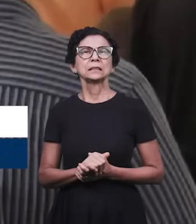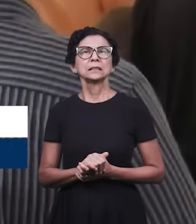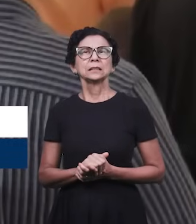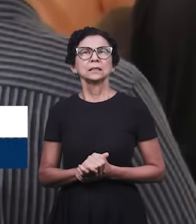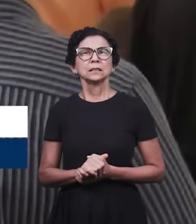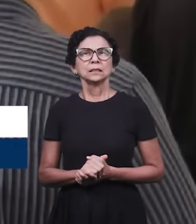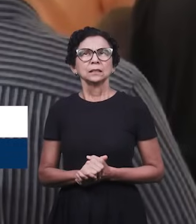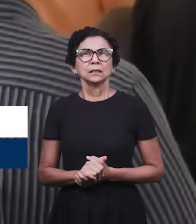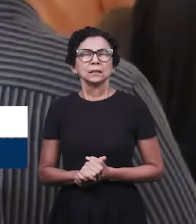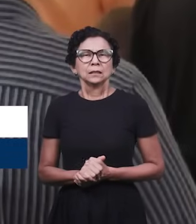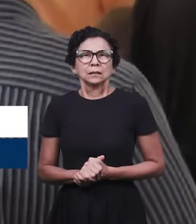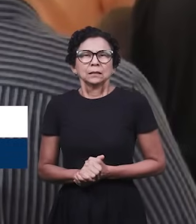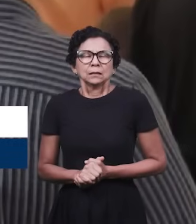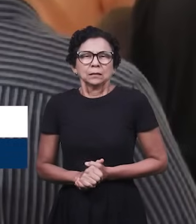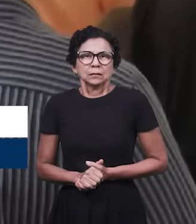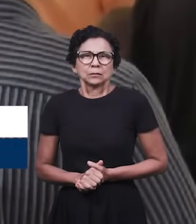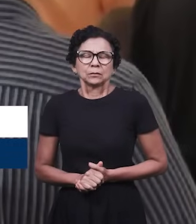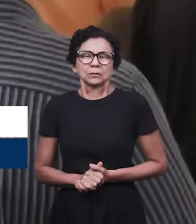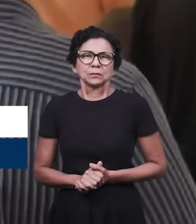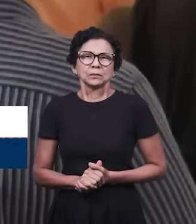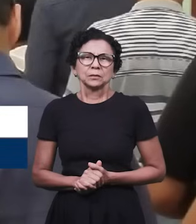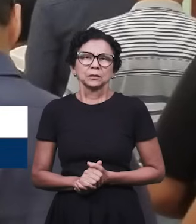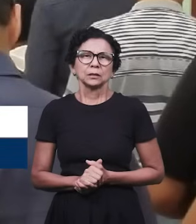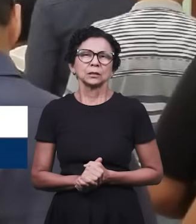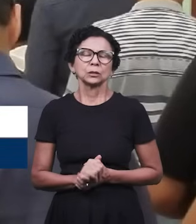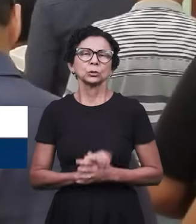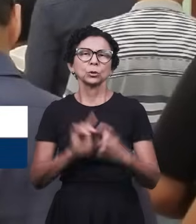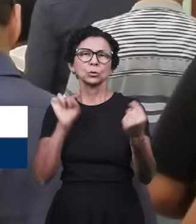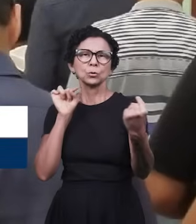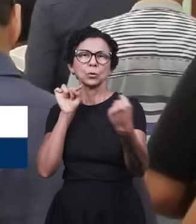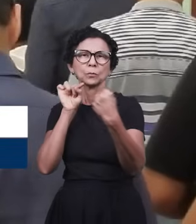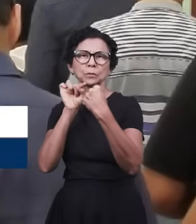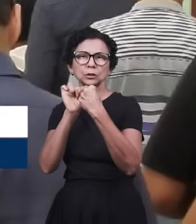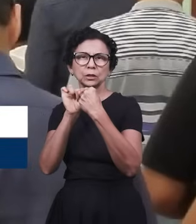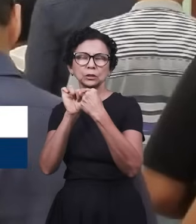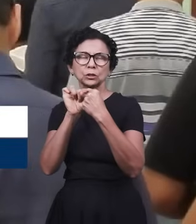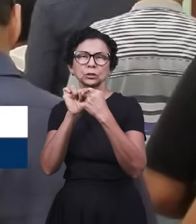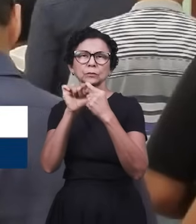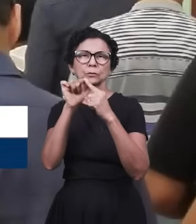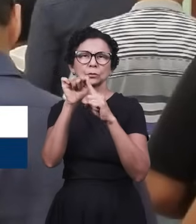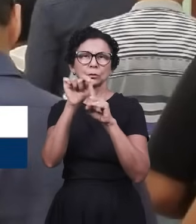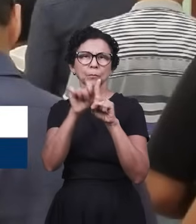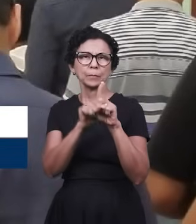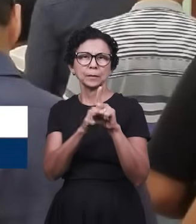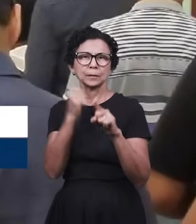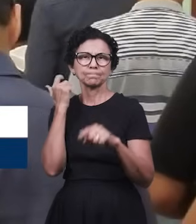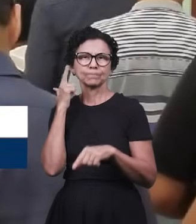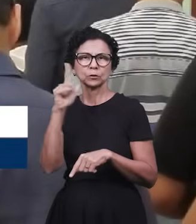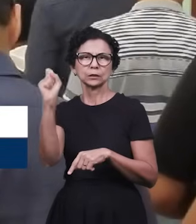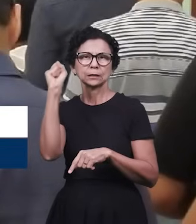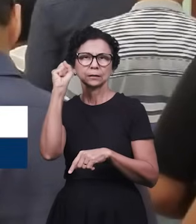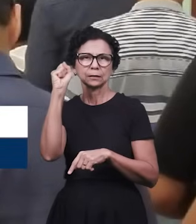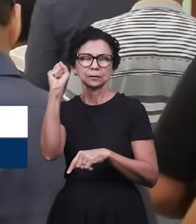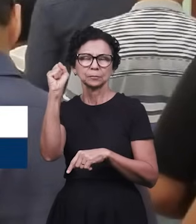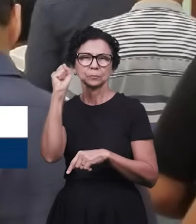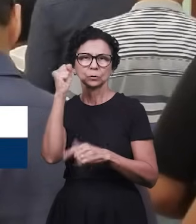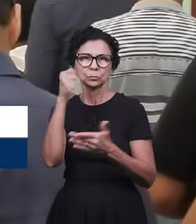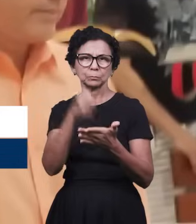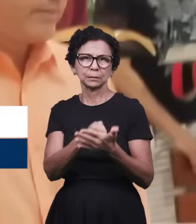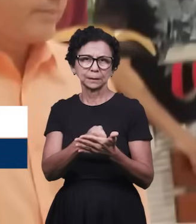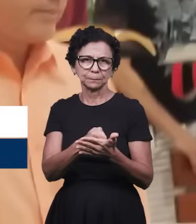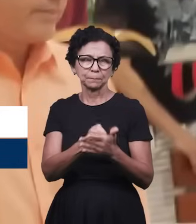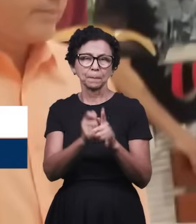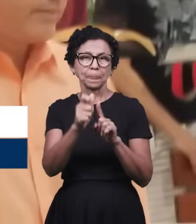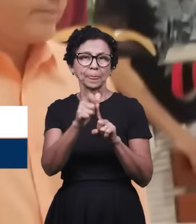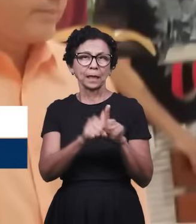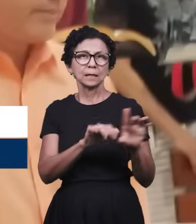as metas, né, que nós precisamos alcançar durante o mês. E esse mês é muito especial para nós. É o mês